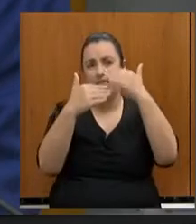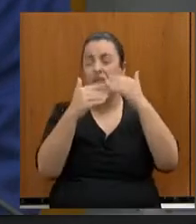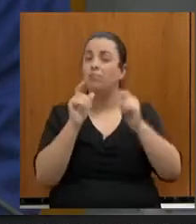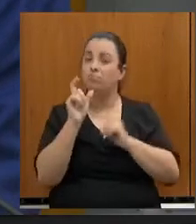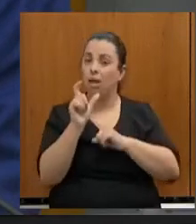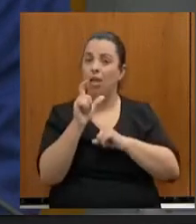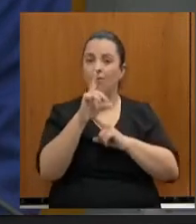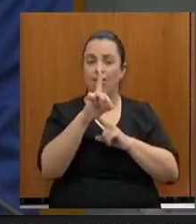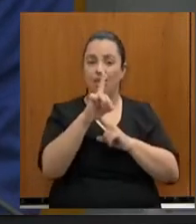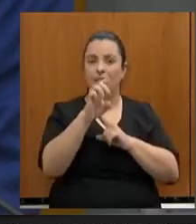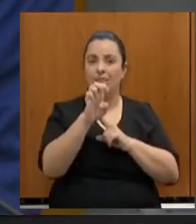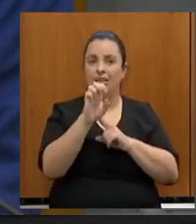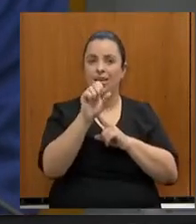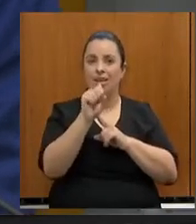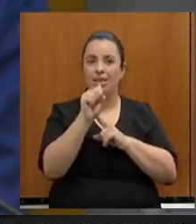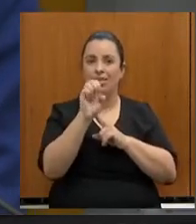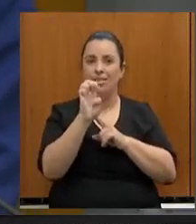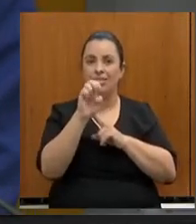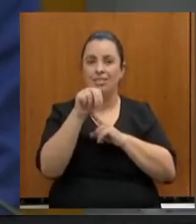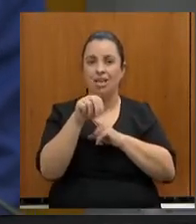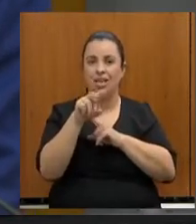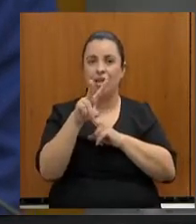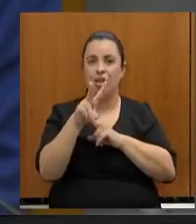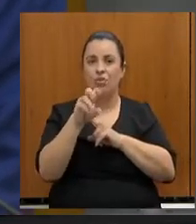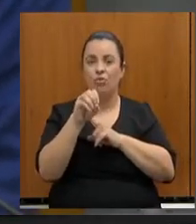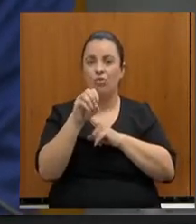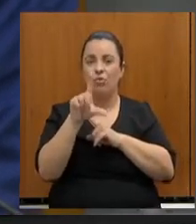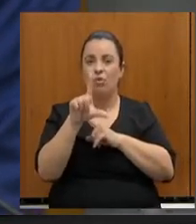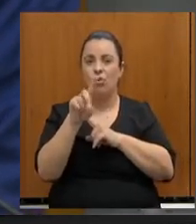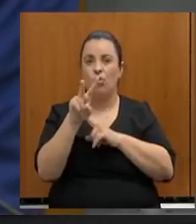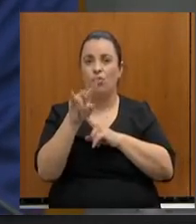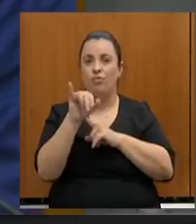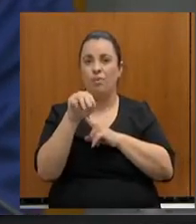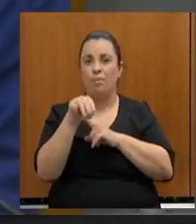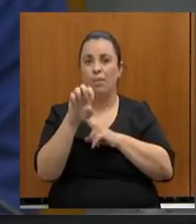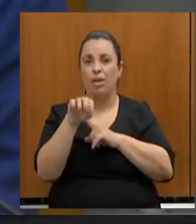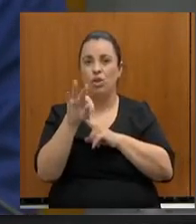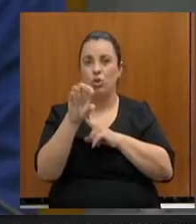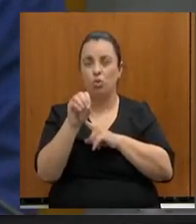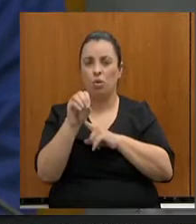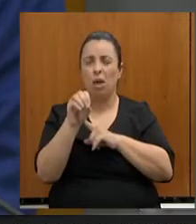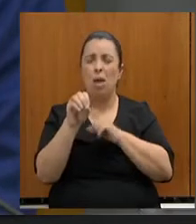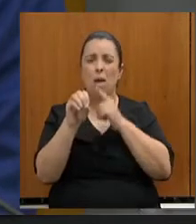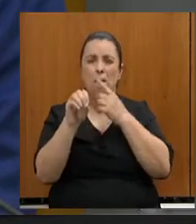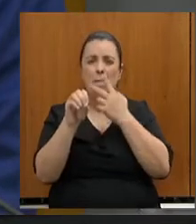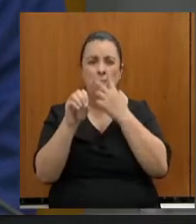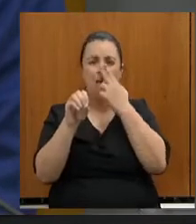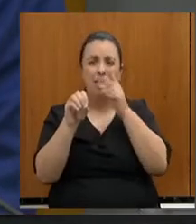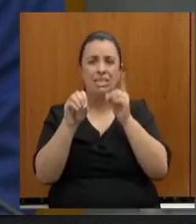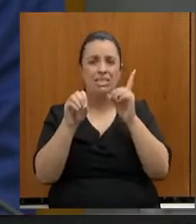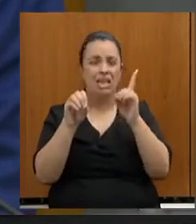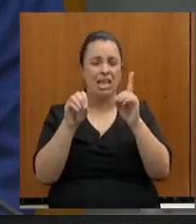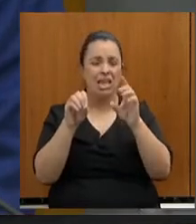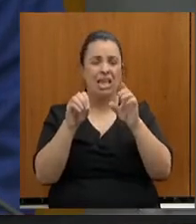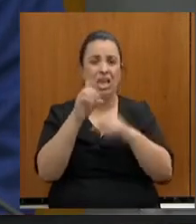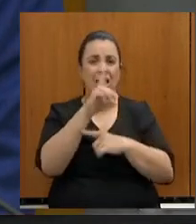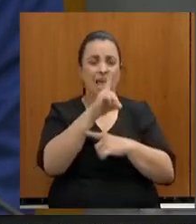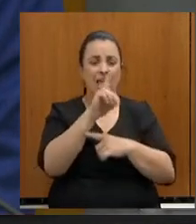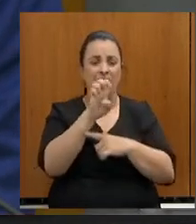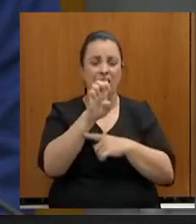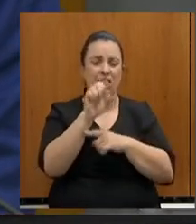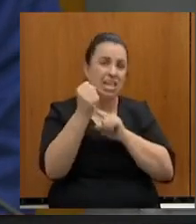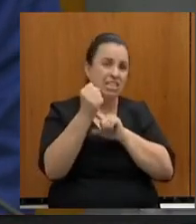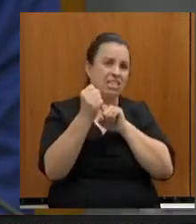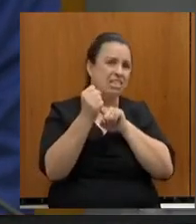Eu costumo dizer e hoje eu falava de manhã a palavra desenvolvimento elas atrás um prefixo de negação